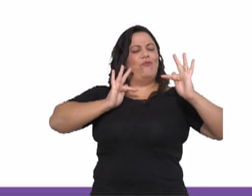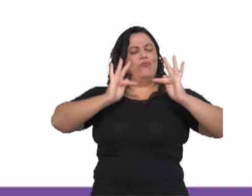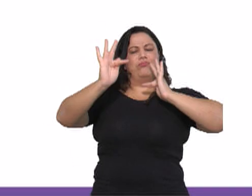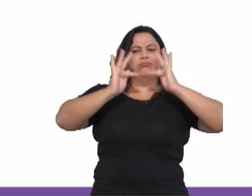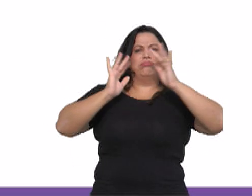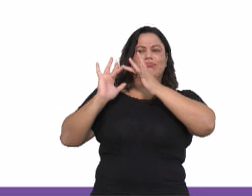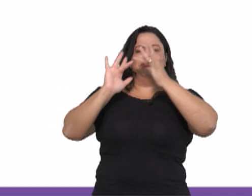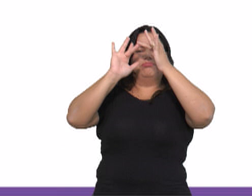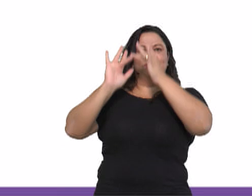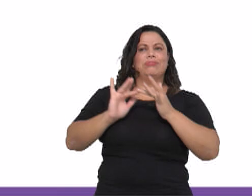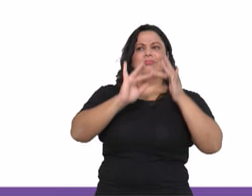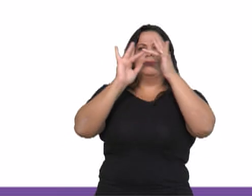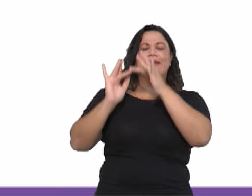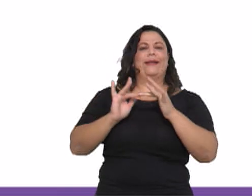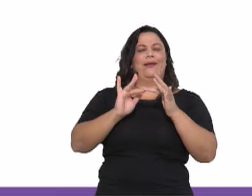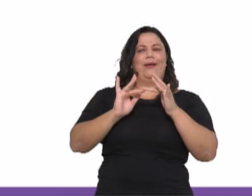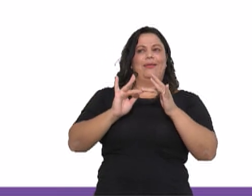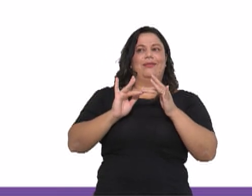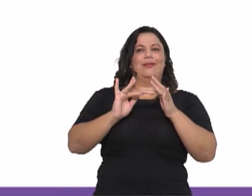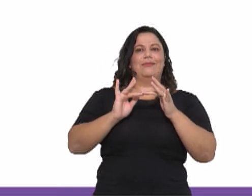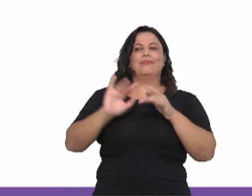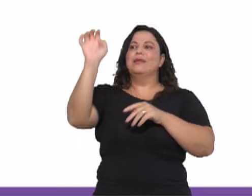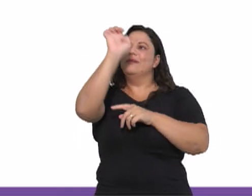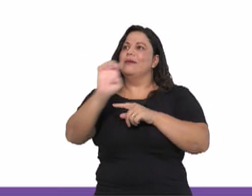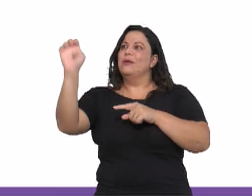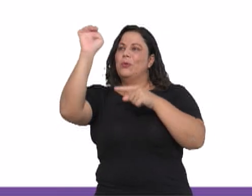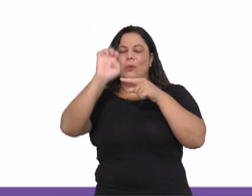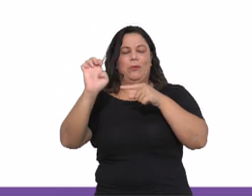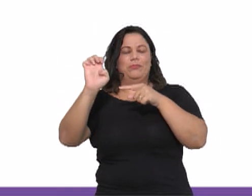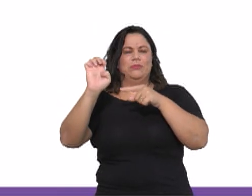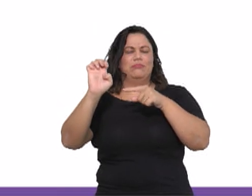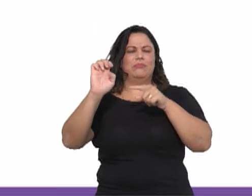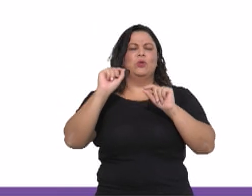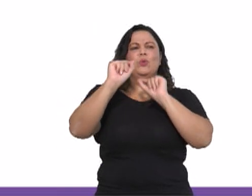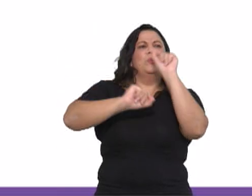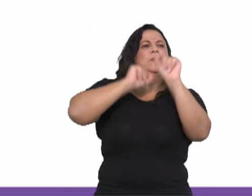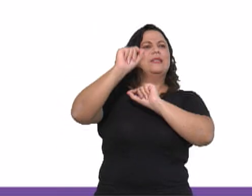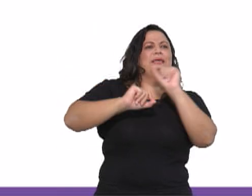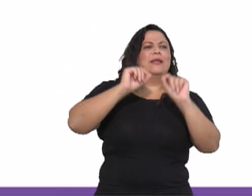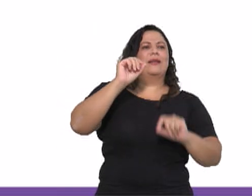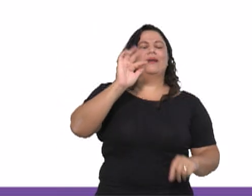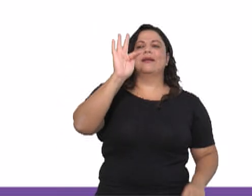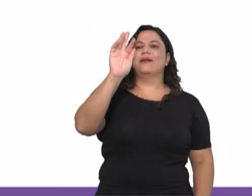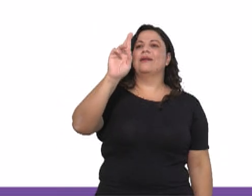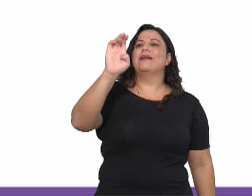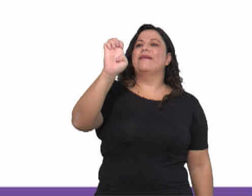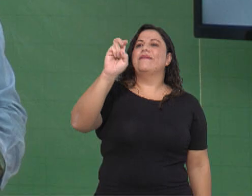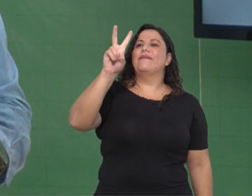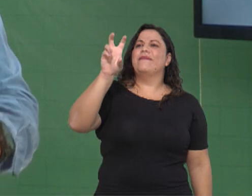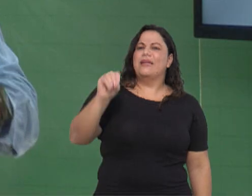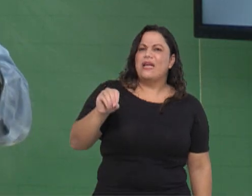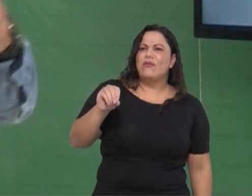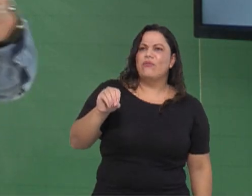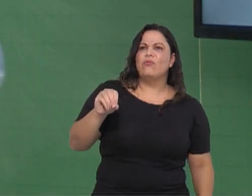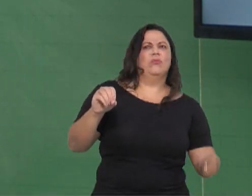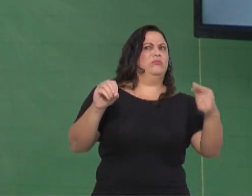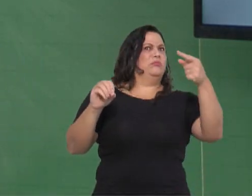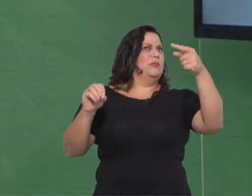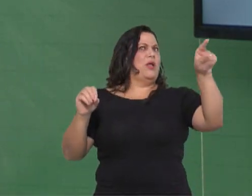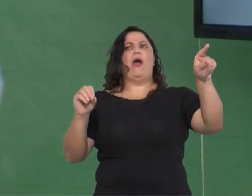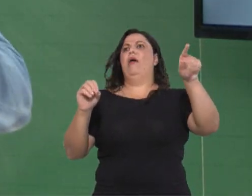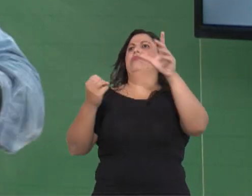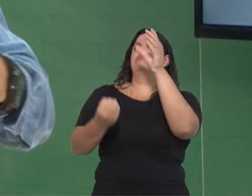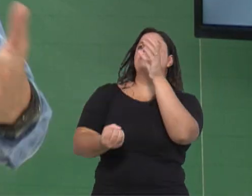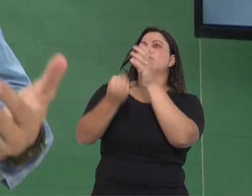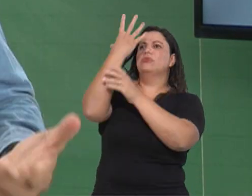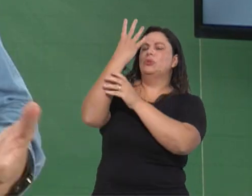Podemos citar como exemplo, o frevo. Não, o frevo surgiu em Pernambuco. O frevo é uma festa popular que,